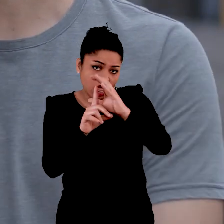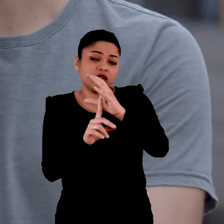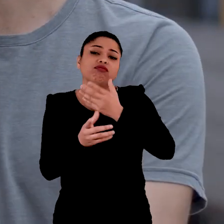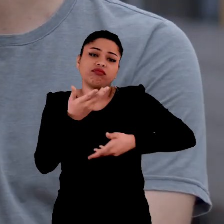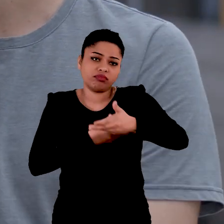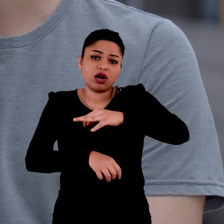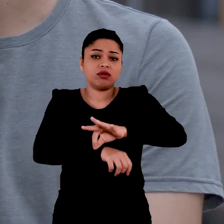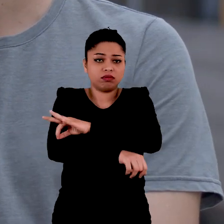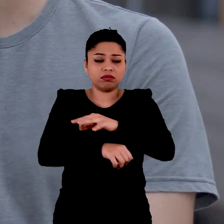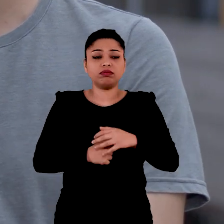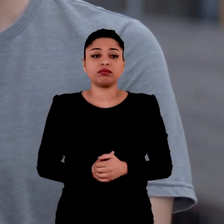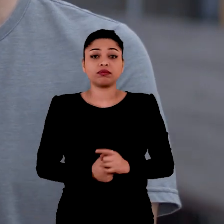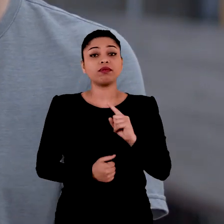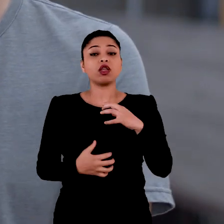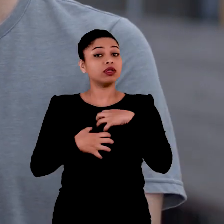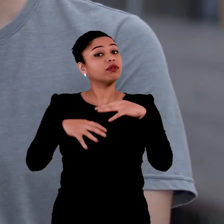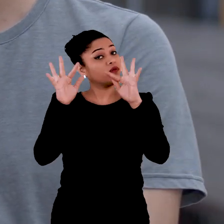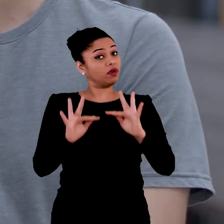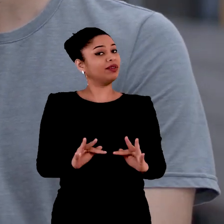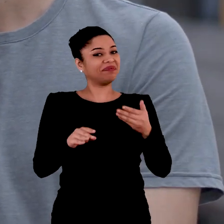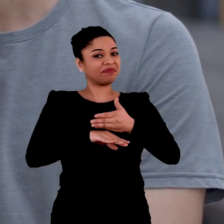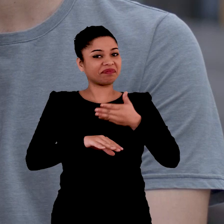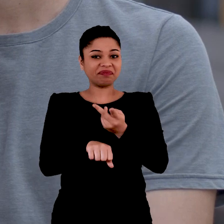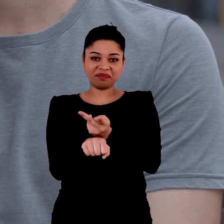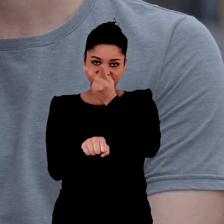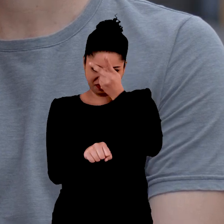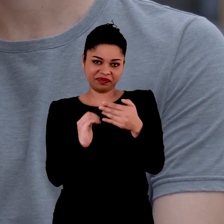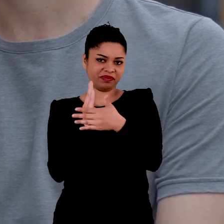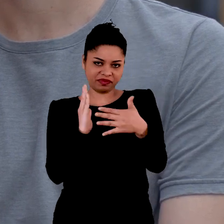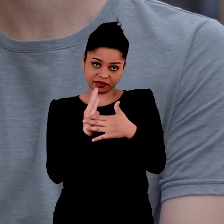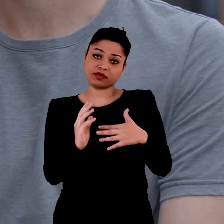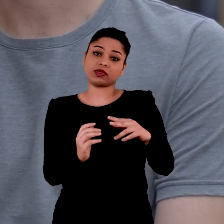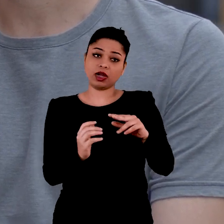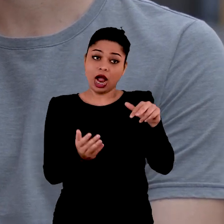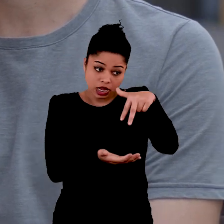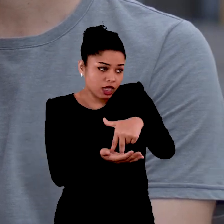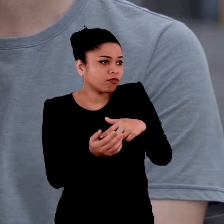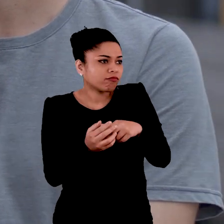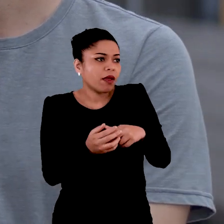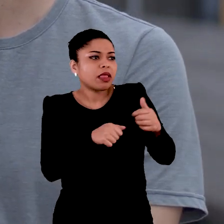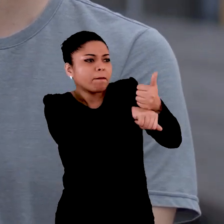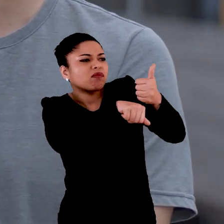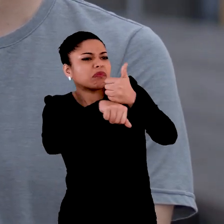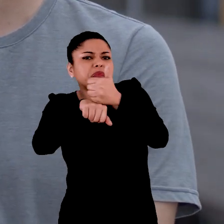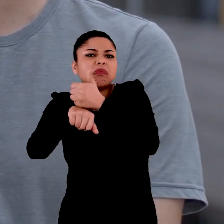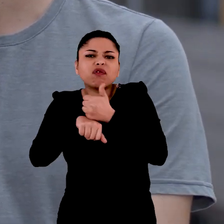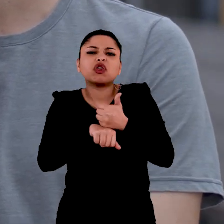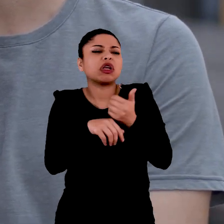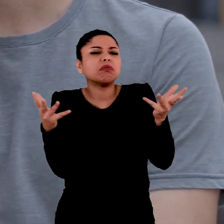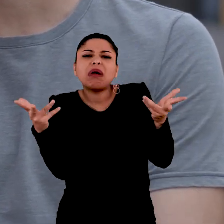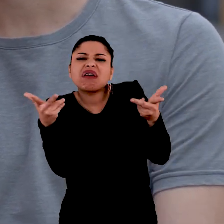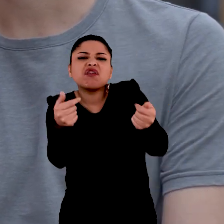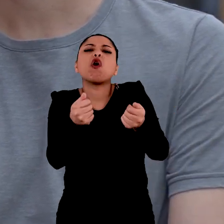relevante, só isso já deixa a gente muito gratificado. E foi surpreendente também ter sido selecionado,